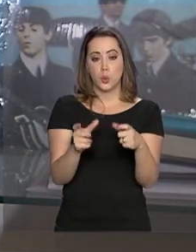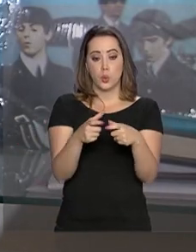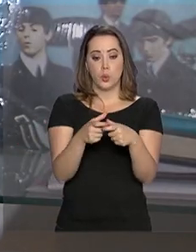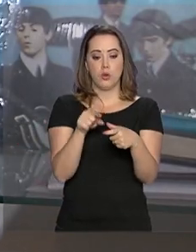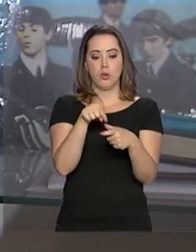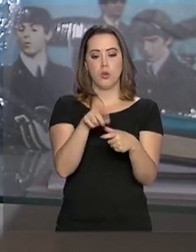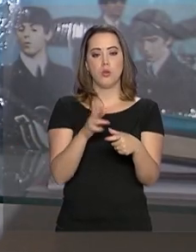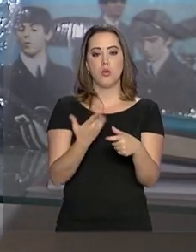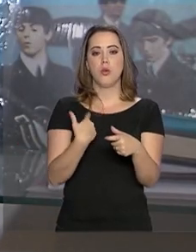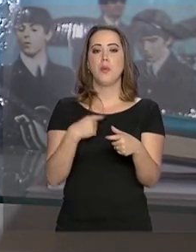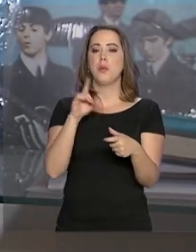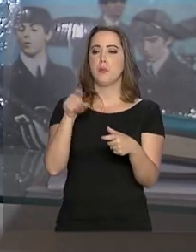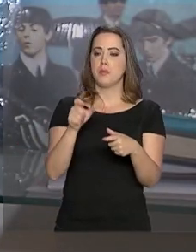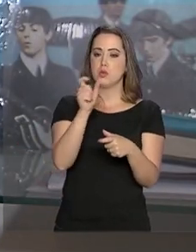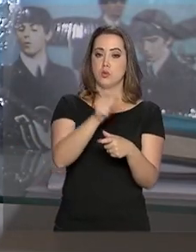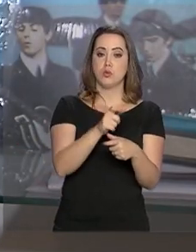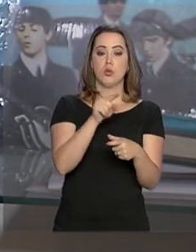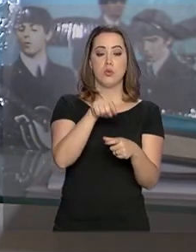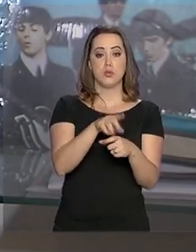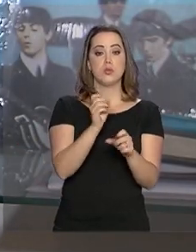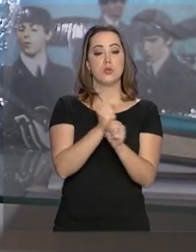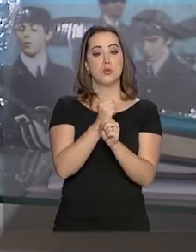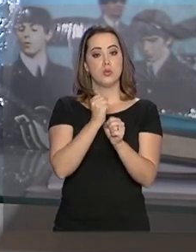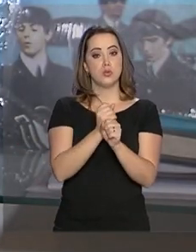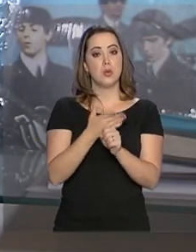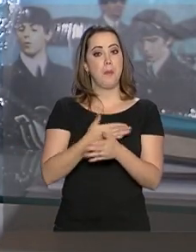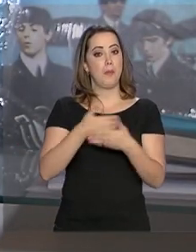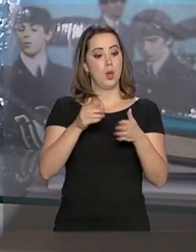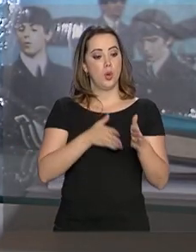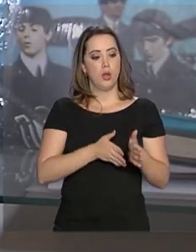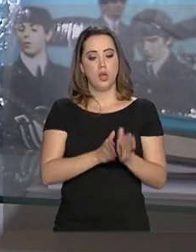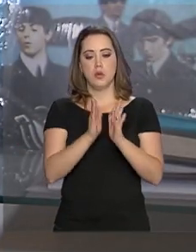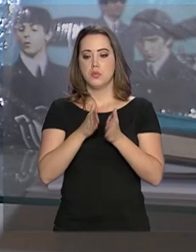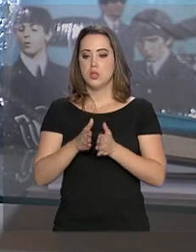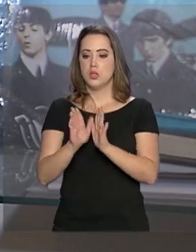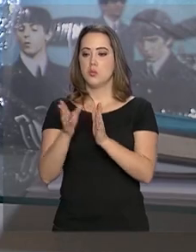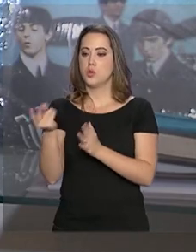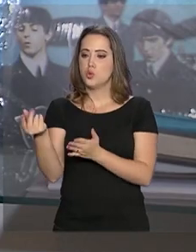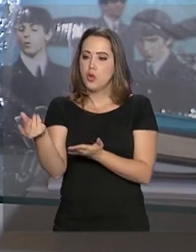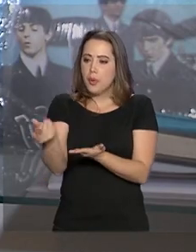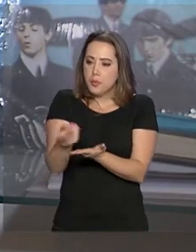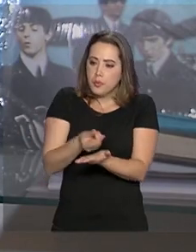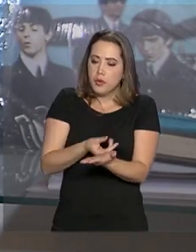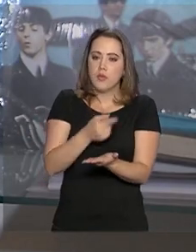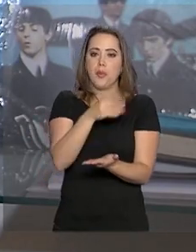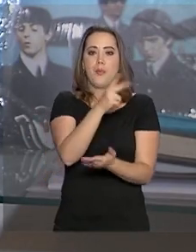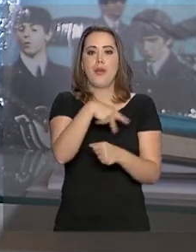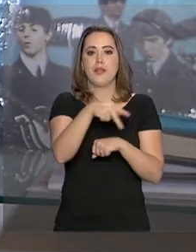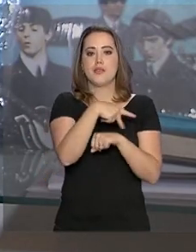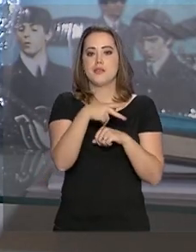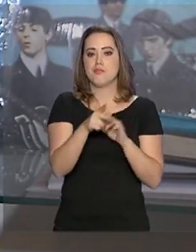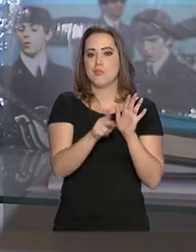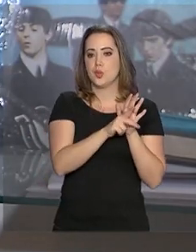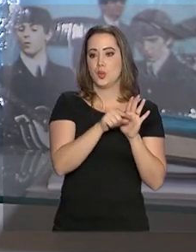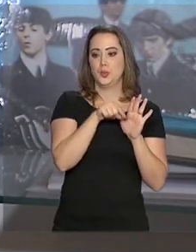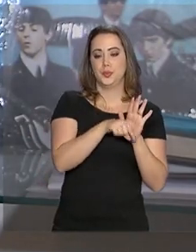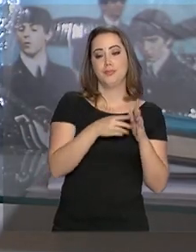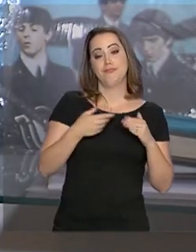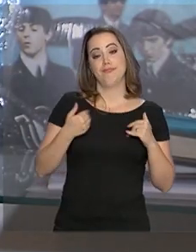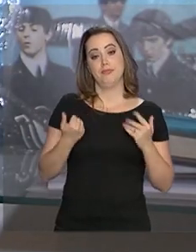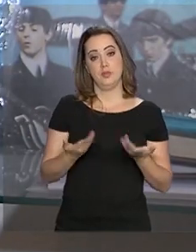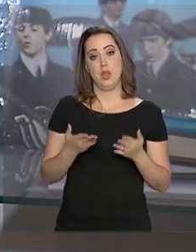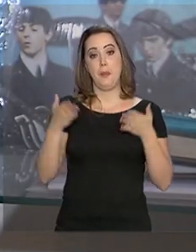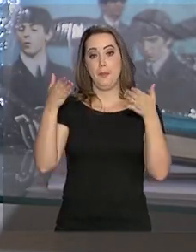recursos aqueles atores que conseguem construir os melhores canais para que esse dia no flu até as suas economias locais a